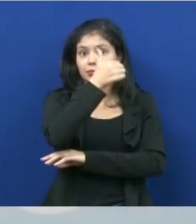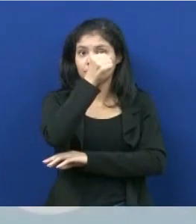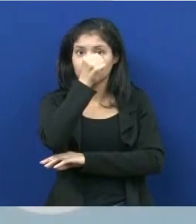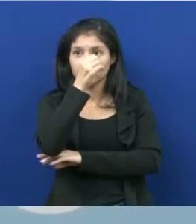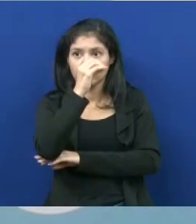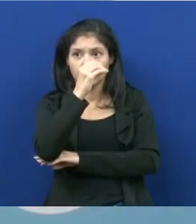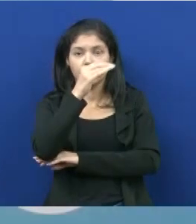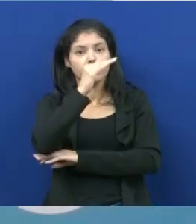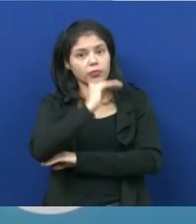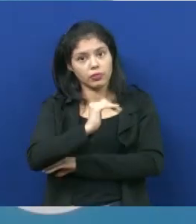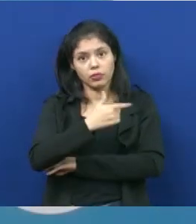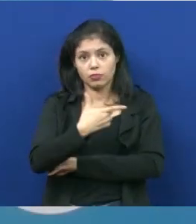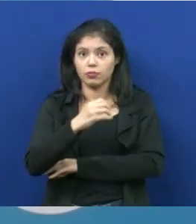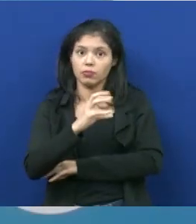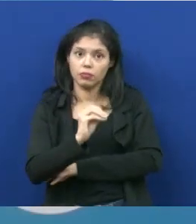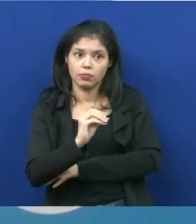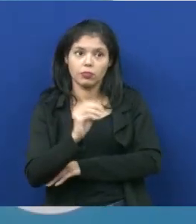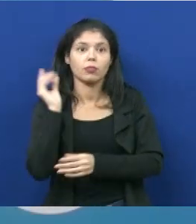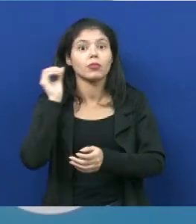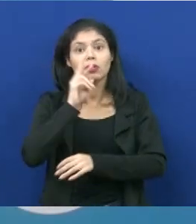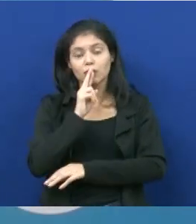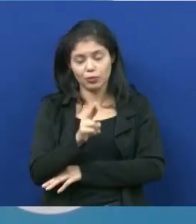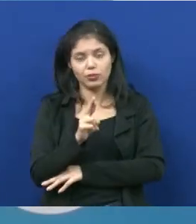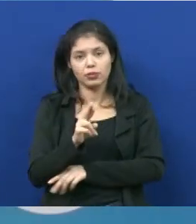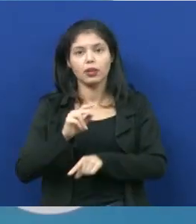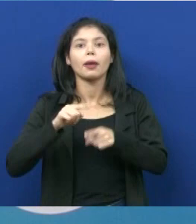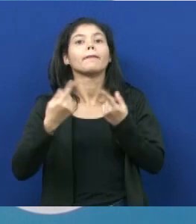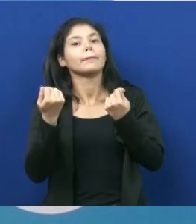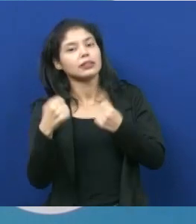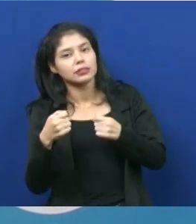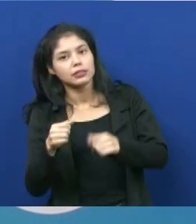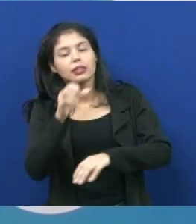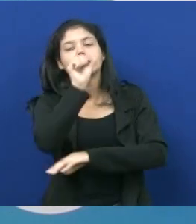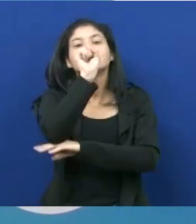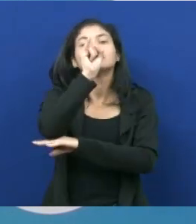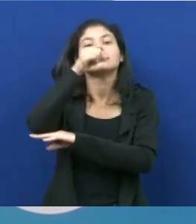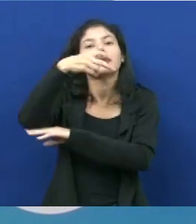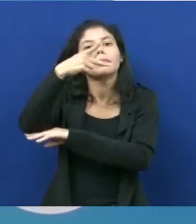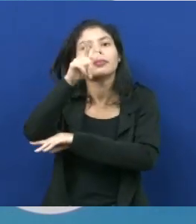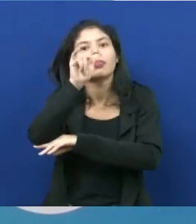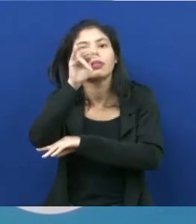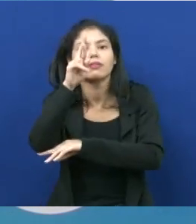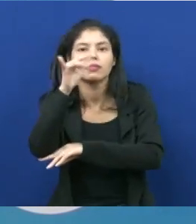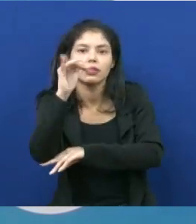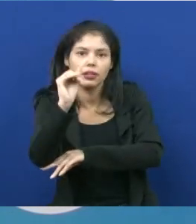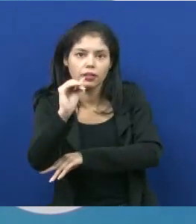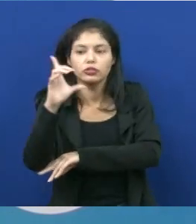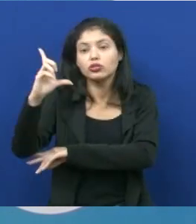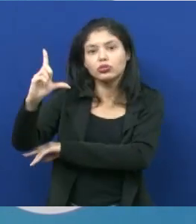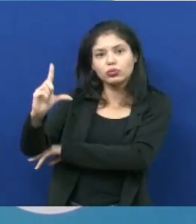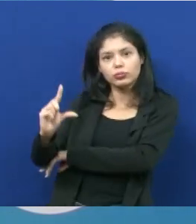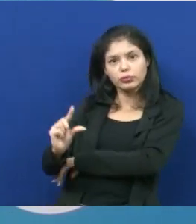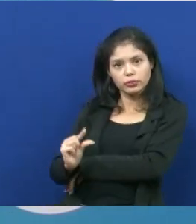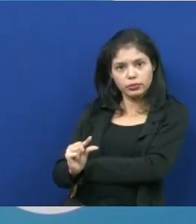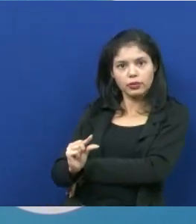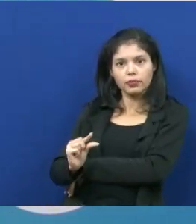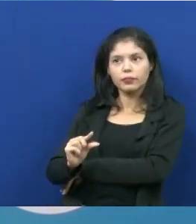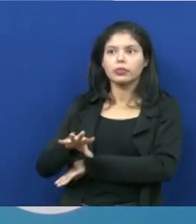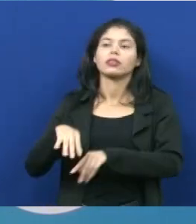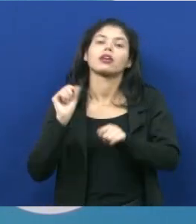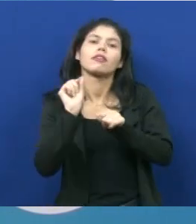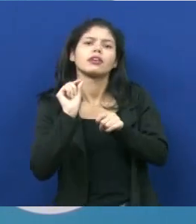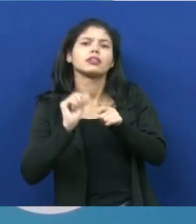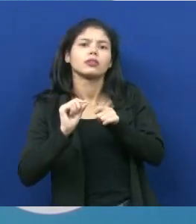por 240 como alternativa. E aí você tenha que simplificar essa fração. A primeira coisa que você faz